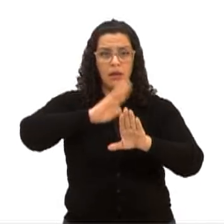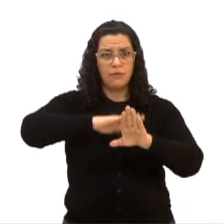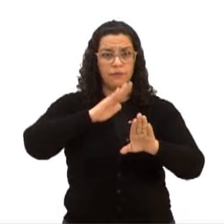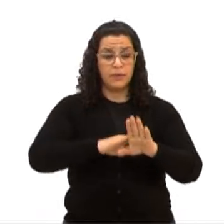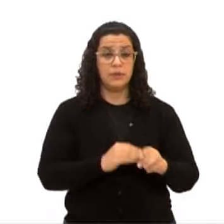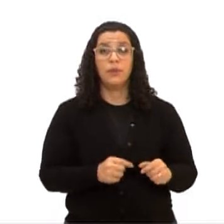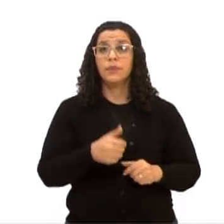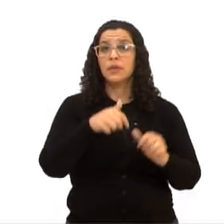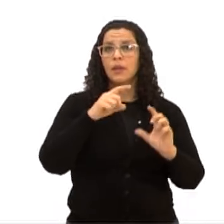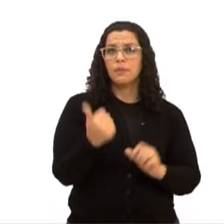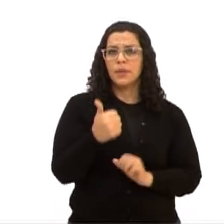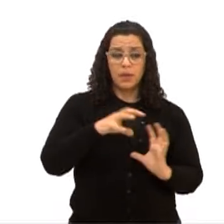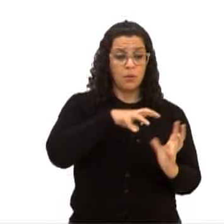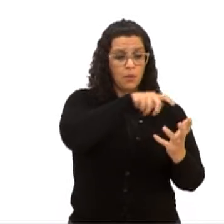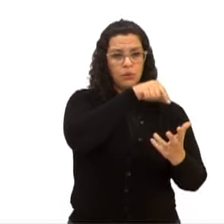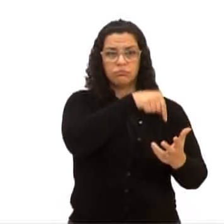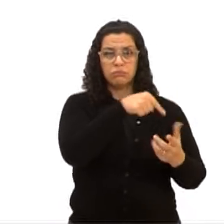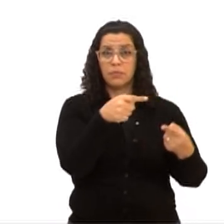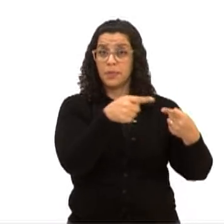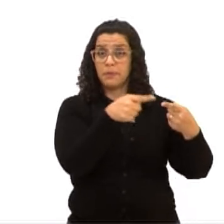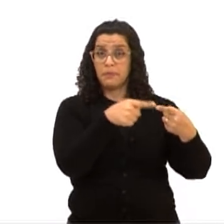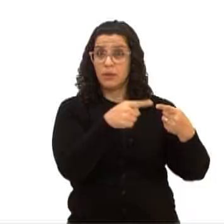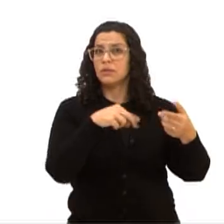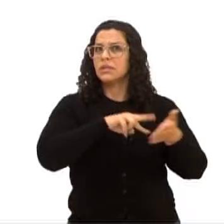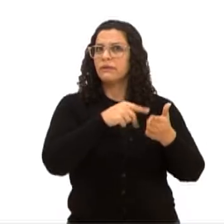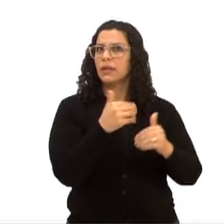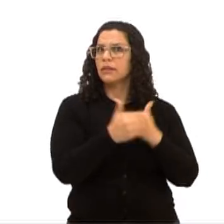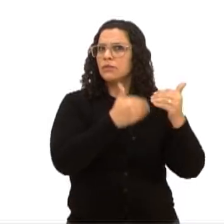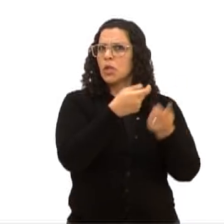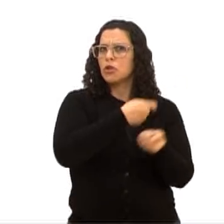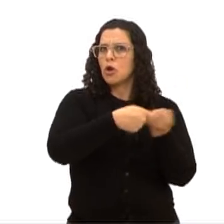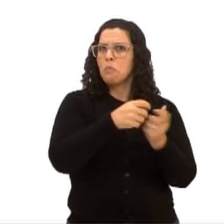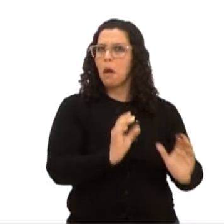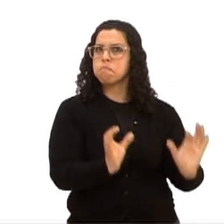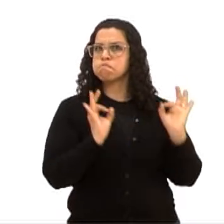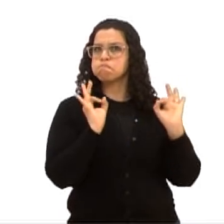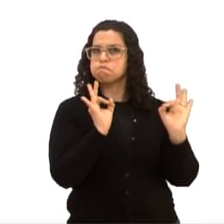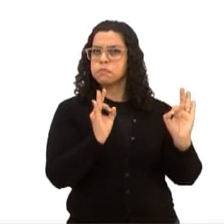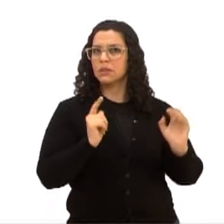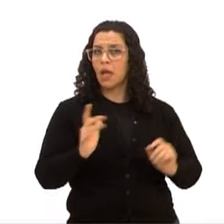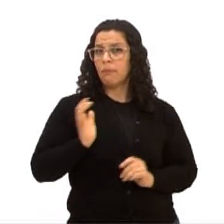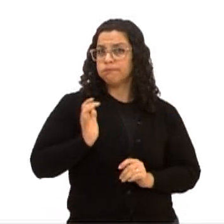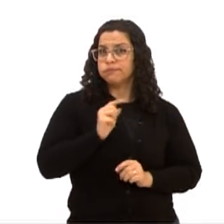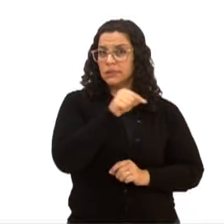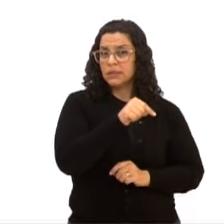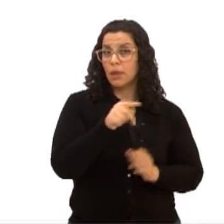mundo era incluído, então, os países desenvolvidos economicamente. Então, os